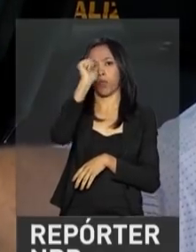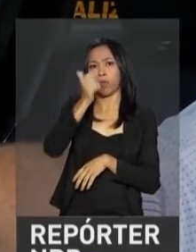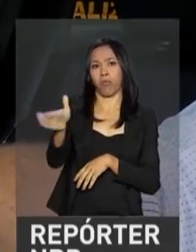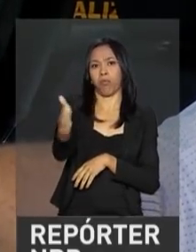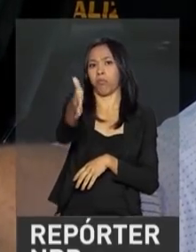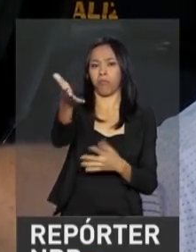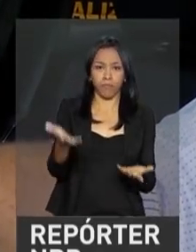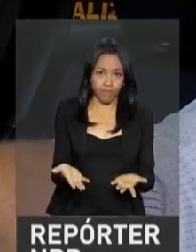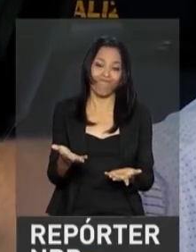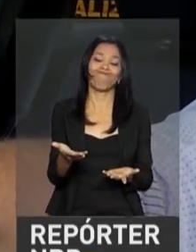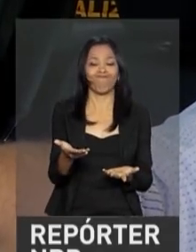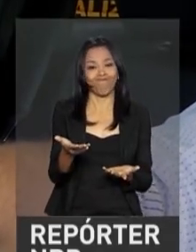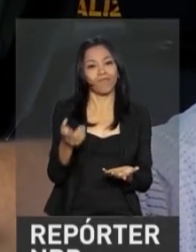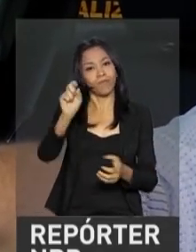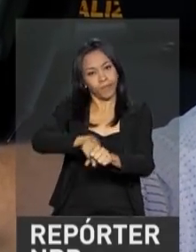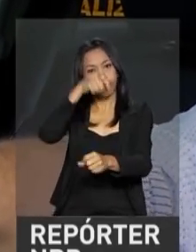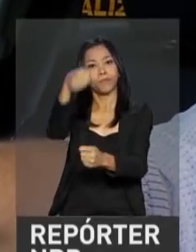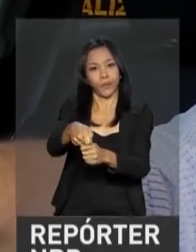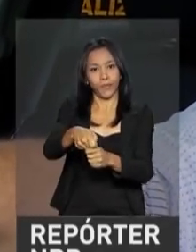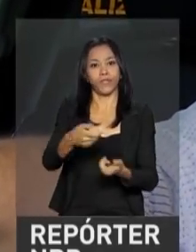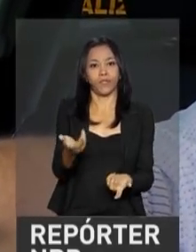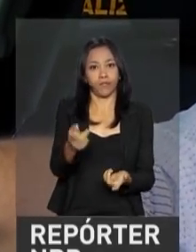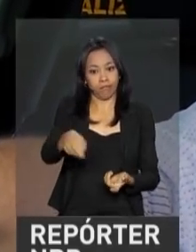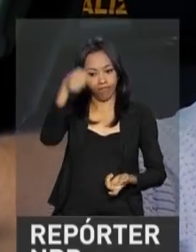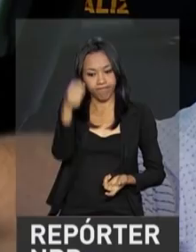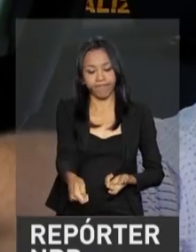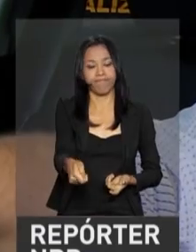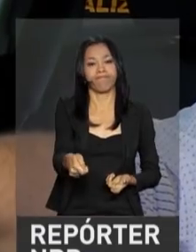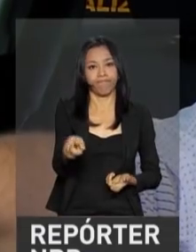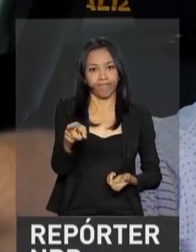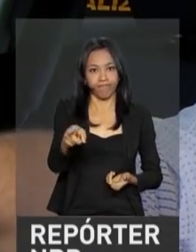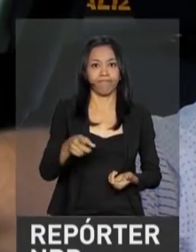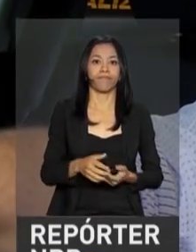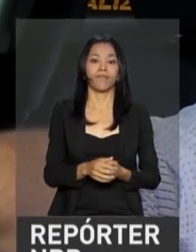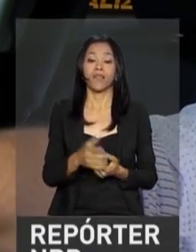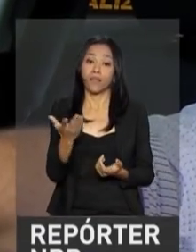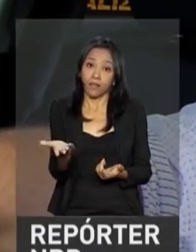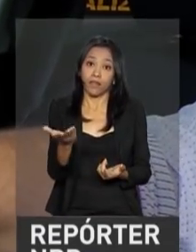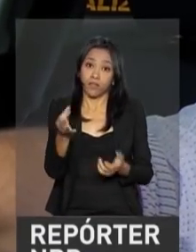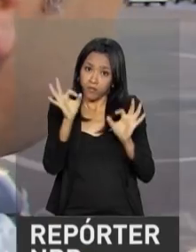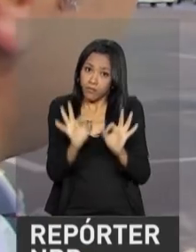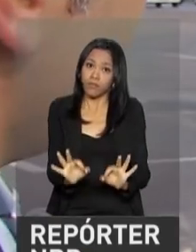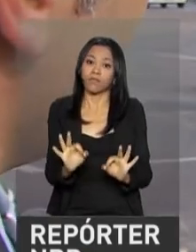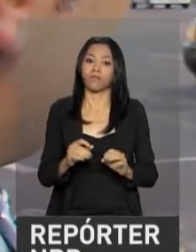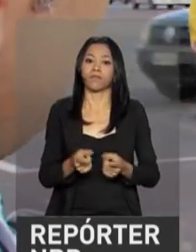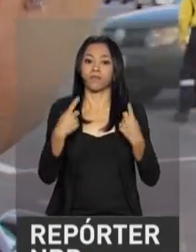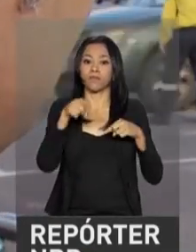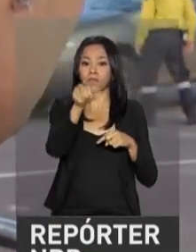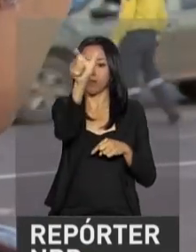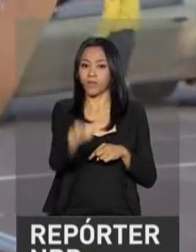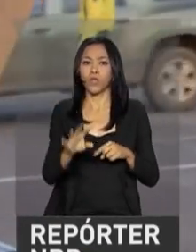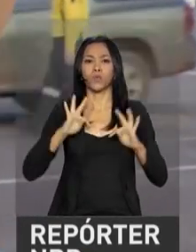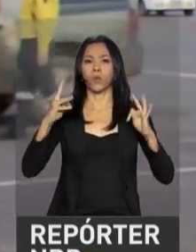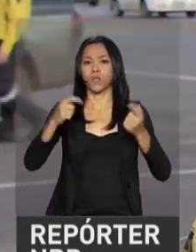causar resultado nenhum se pune alguém que causa um resultado bom resultado lesivo um estado de fato nós acreditam que toda mudança